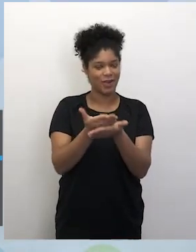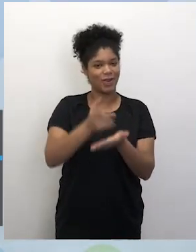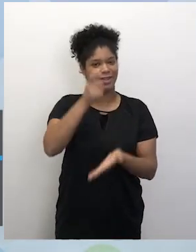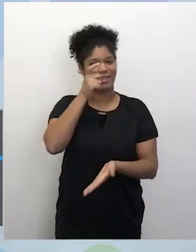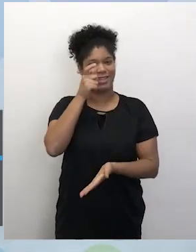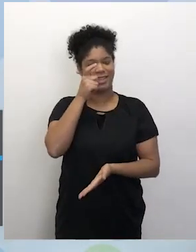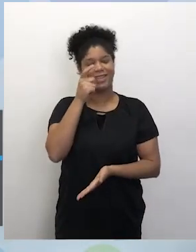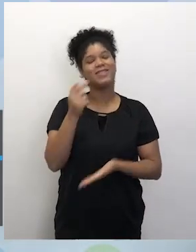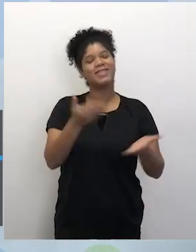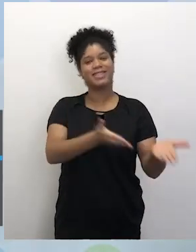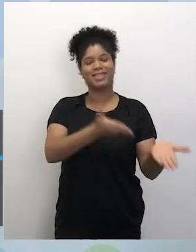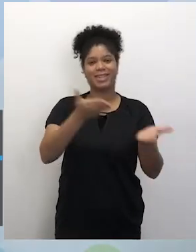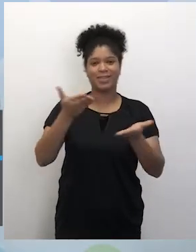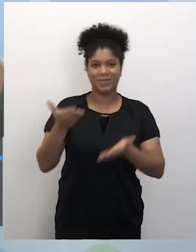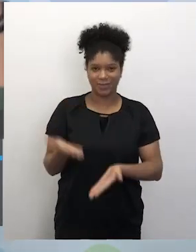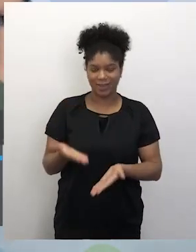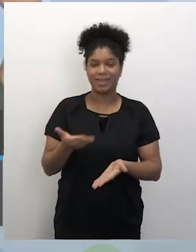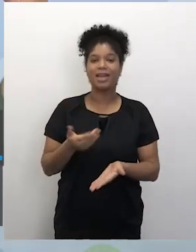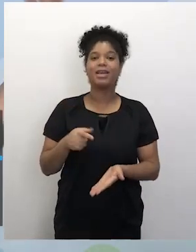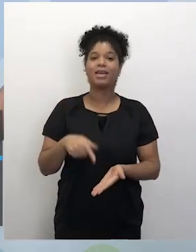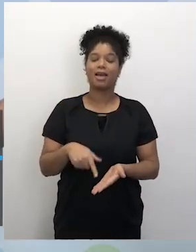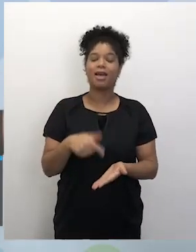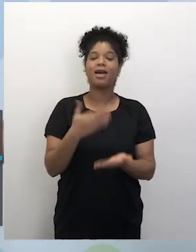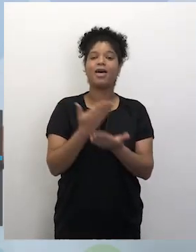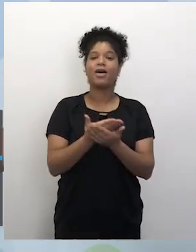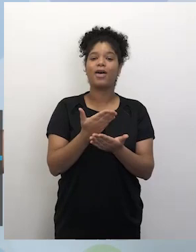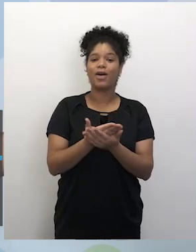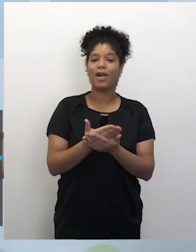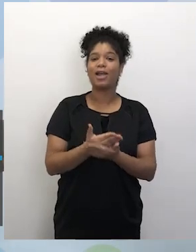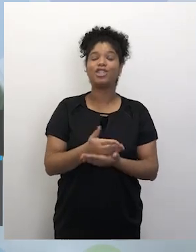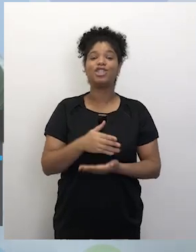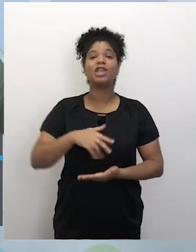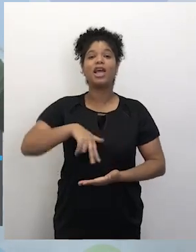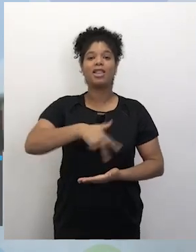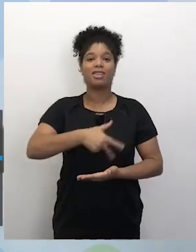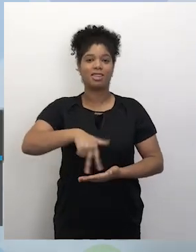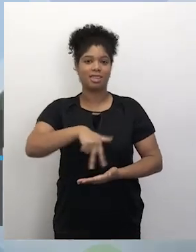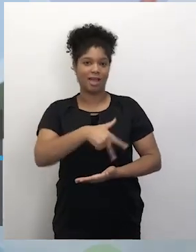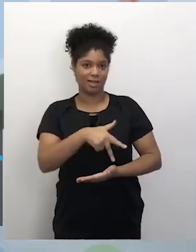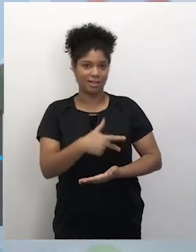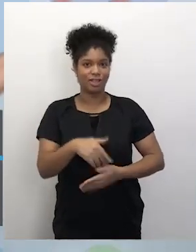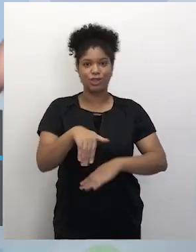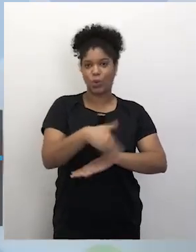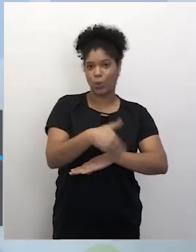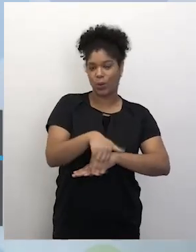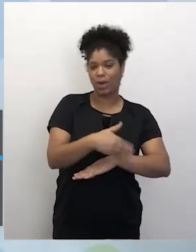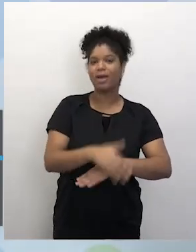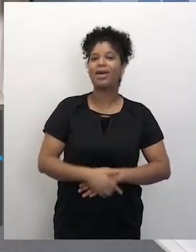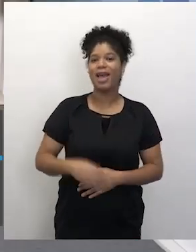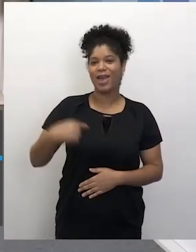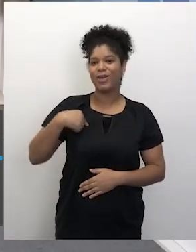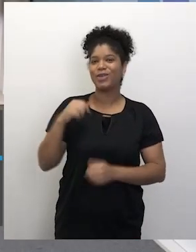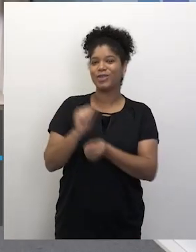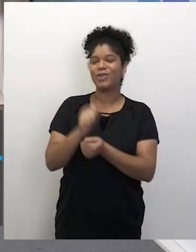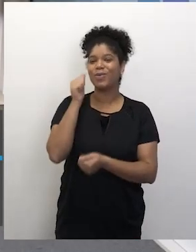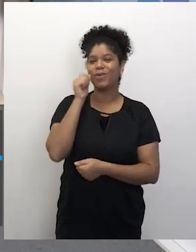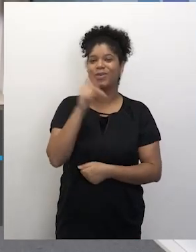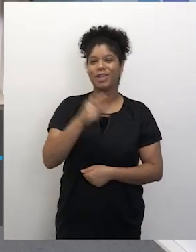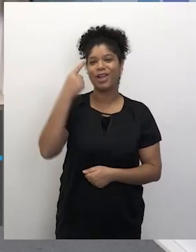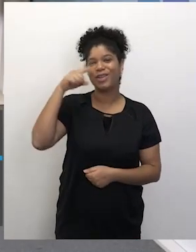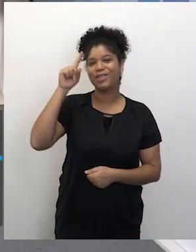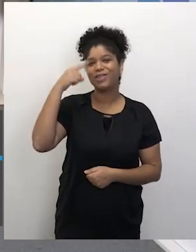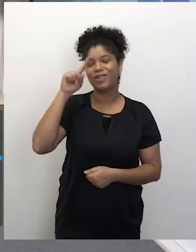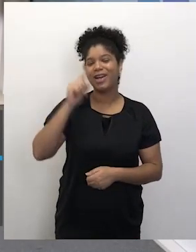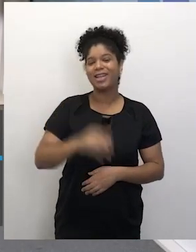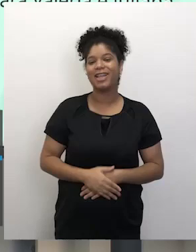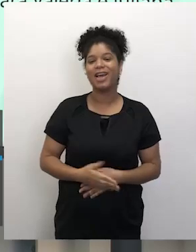sejam muito bem-vindos à nossa aula de danças urbanas. Eu e a professora Juliana. Isso aí, estamos